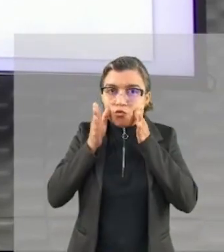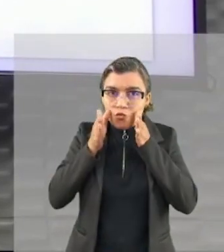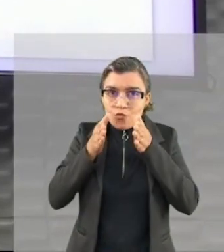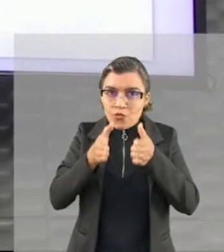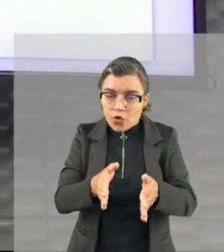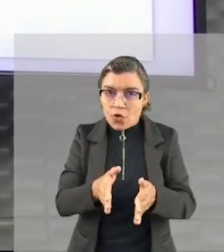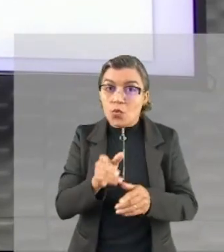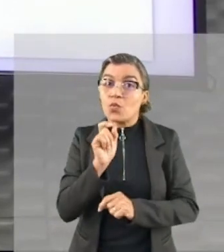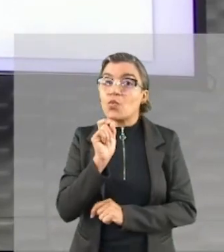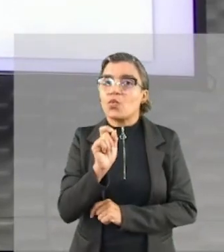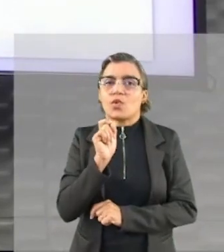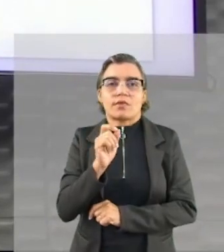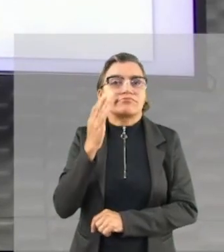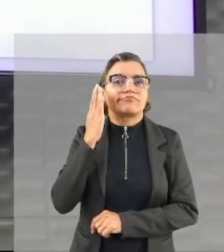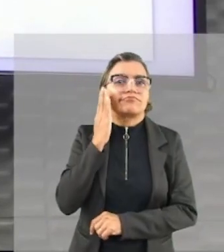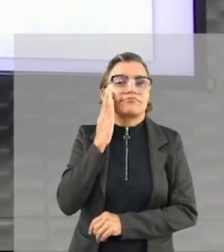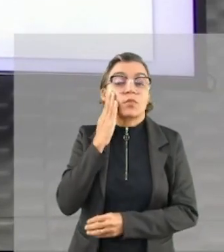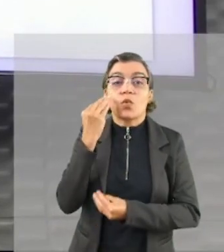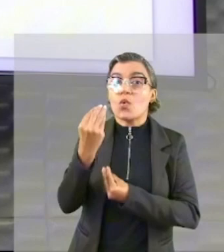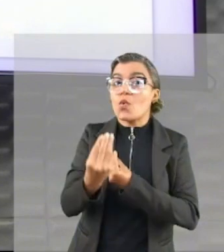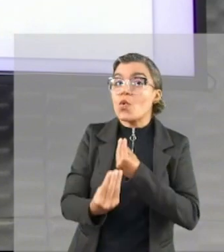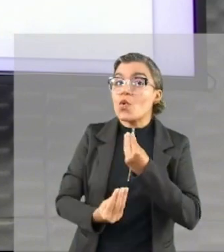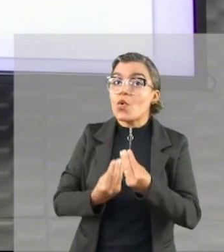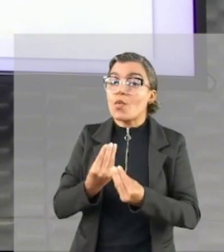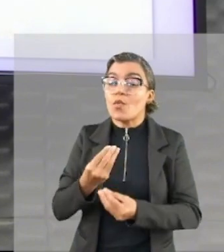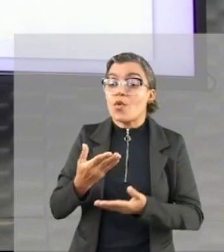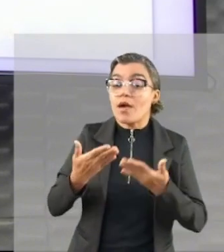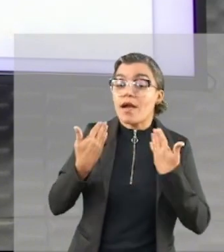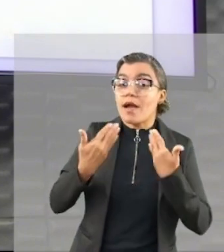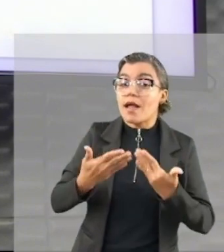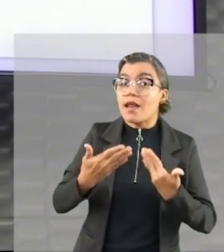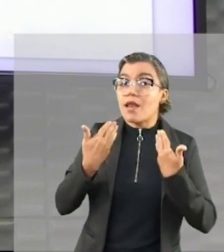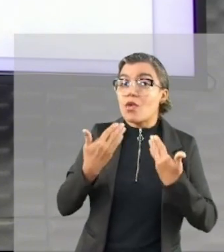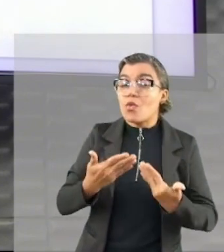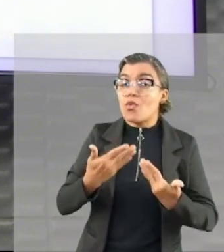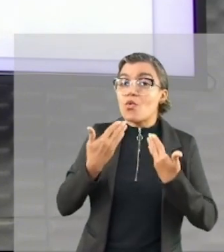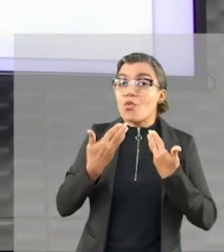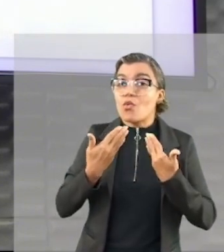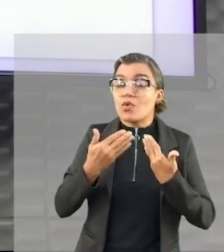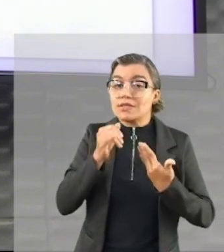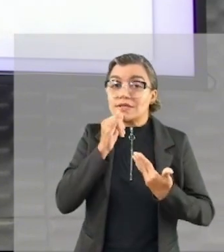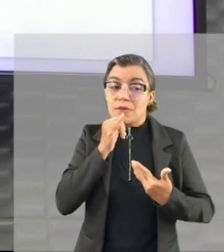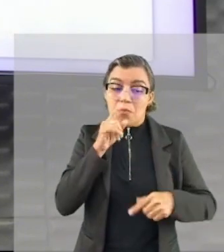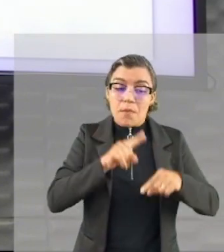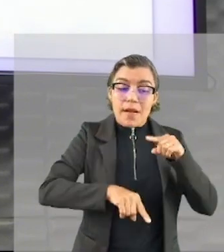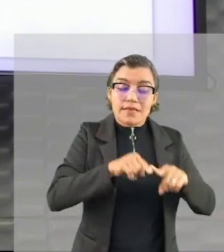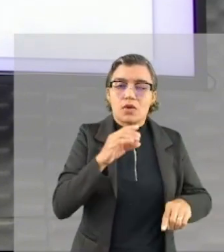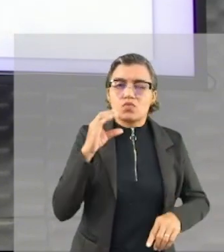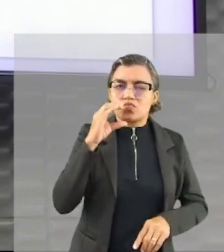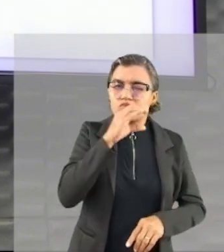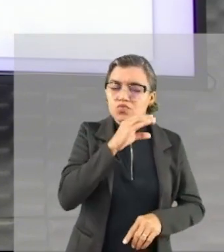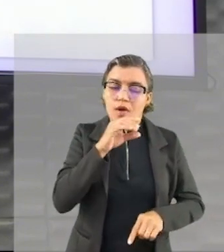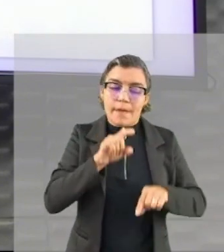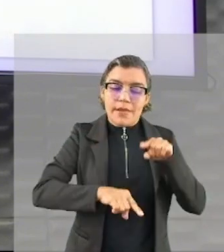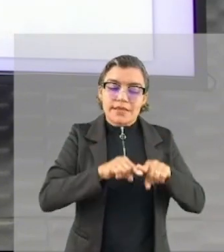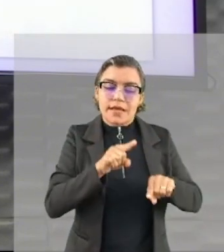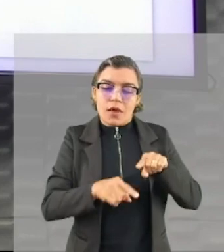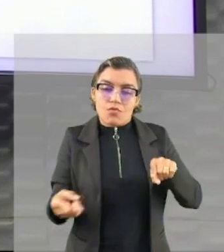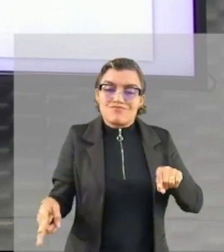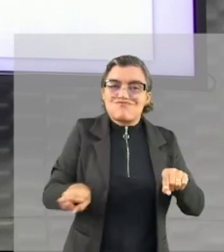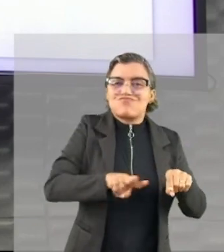é saber como que esse calor ele chega até os corpos. Como os corpos